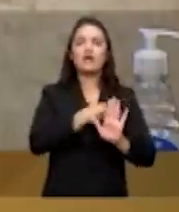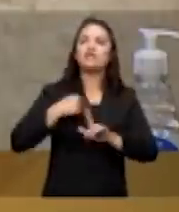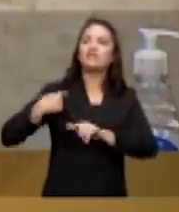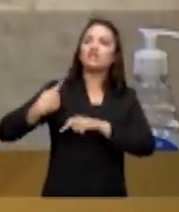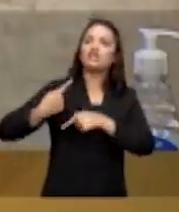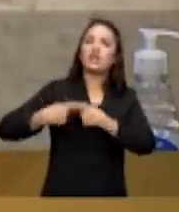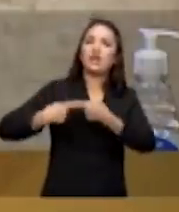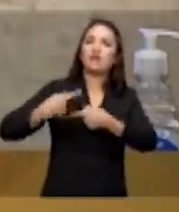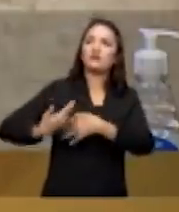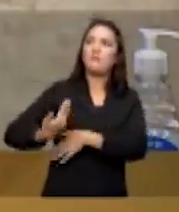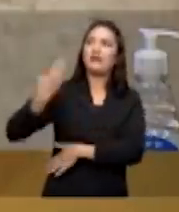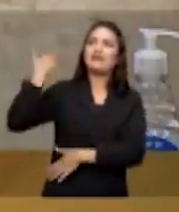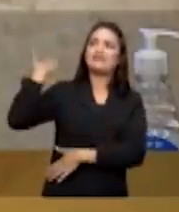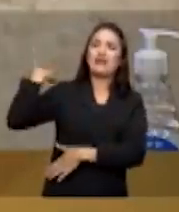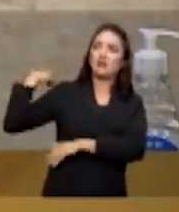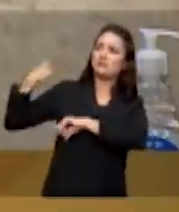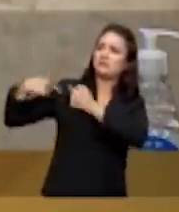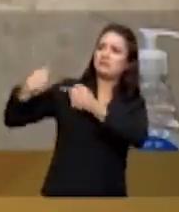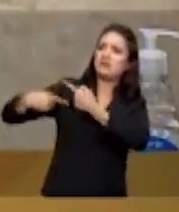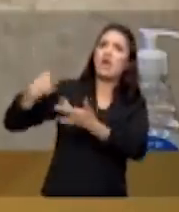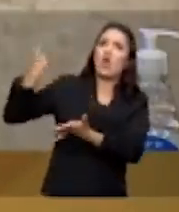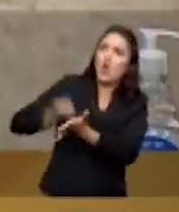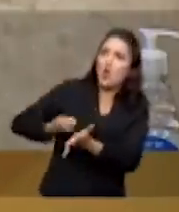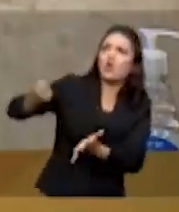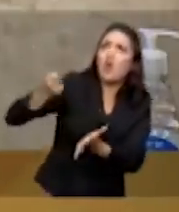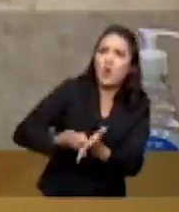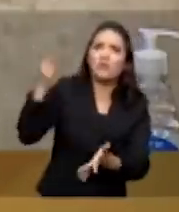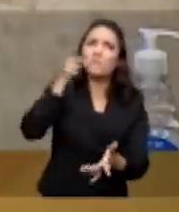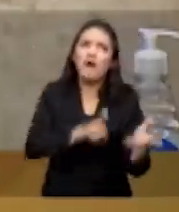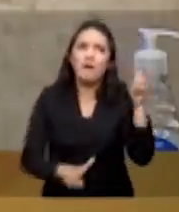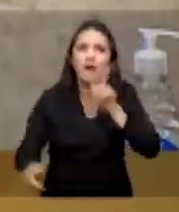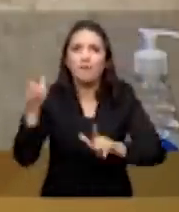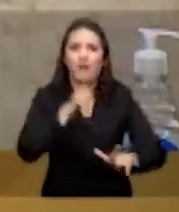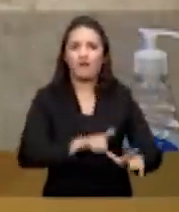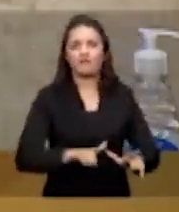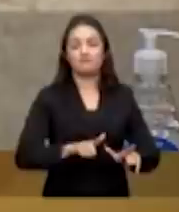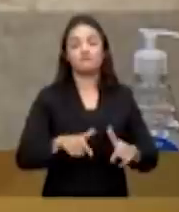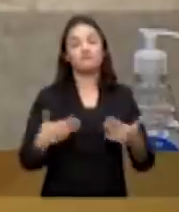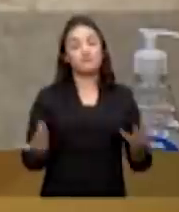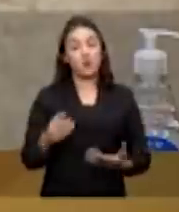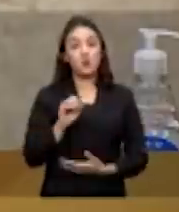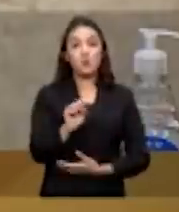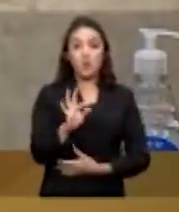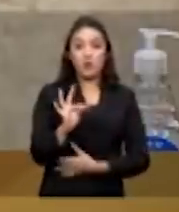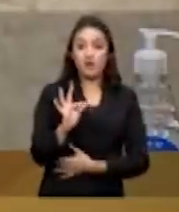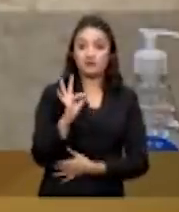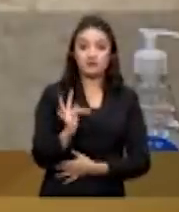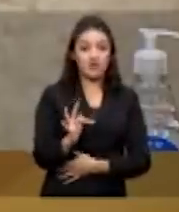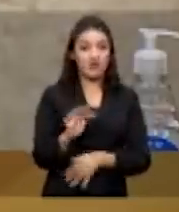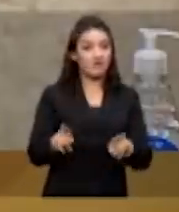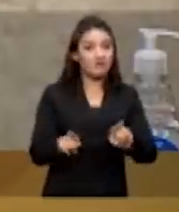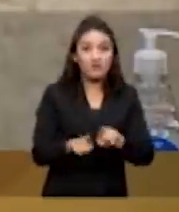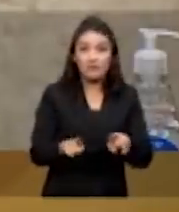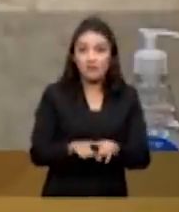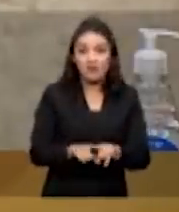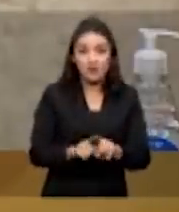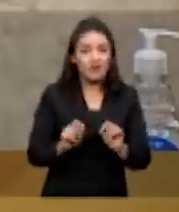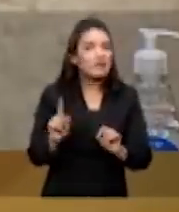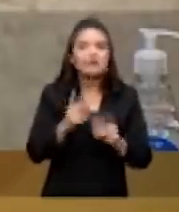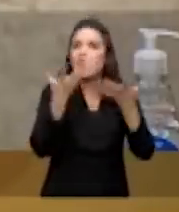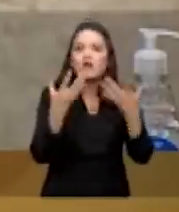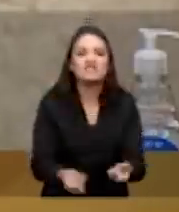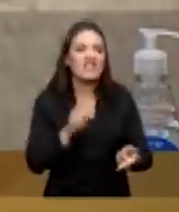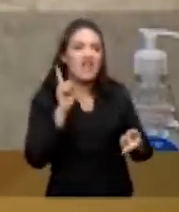nos antecederam. O Supremo Tribunal Federal também não tolerará ameaças